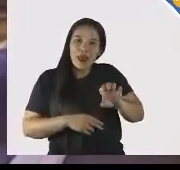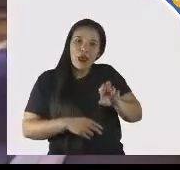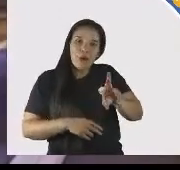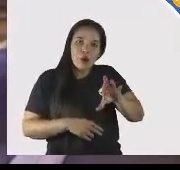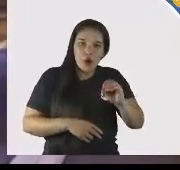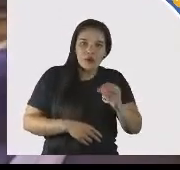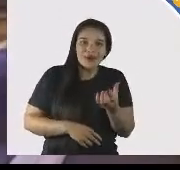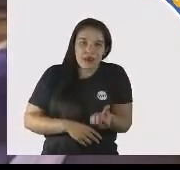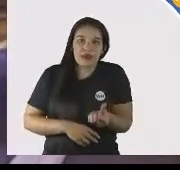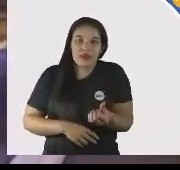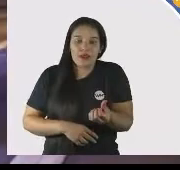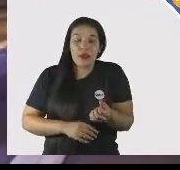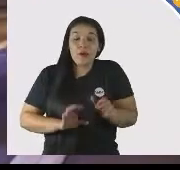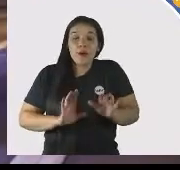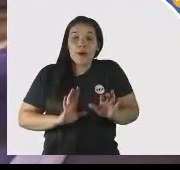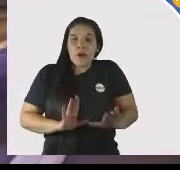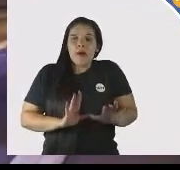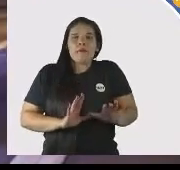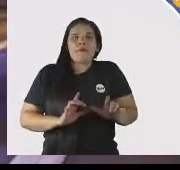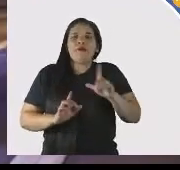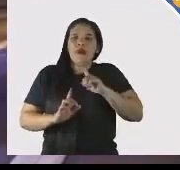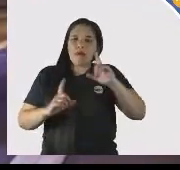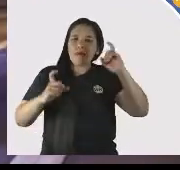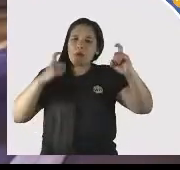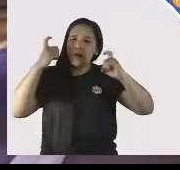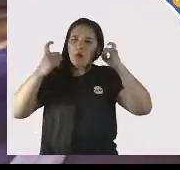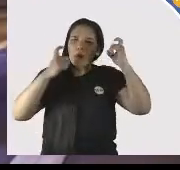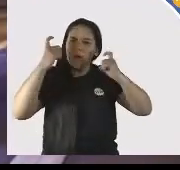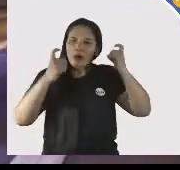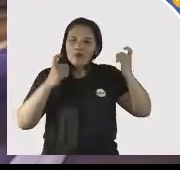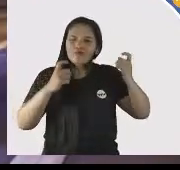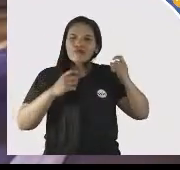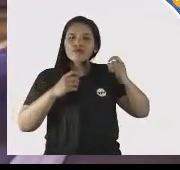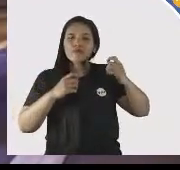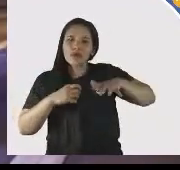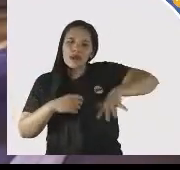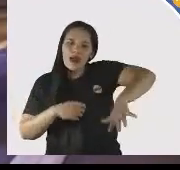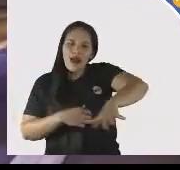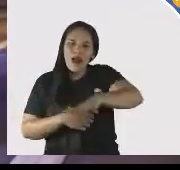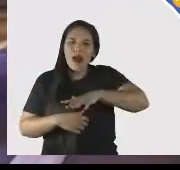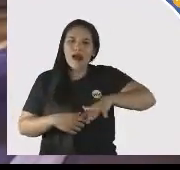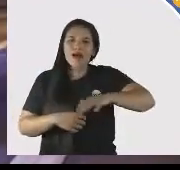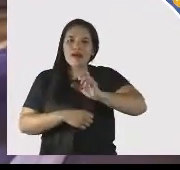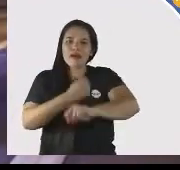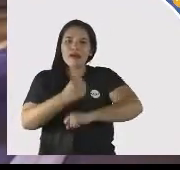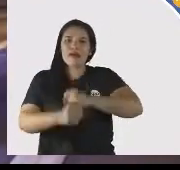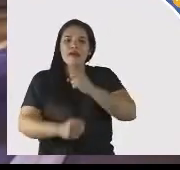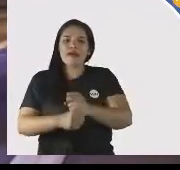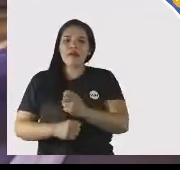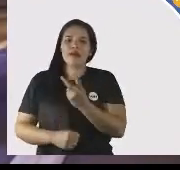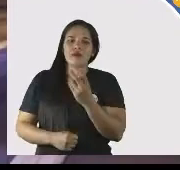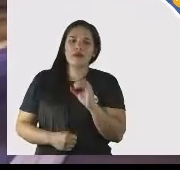mercado em 2022 muito grande isso deve